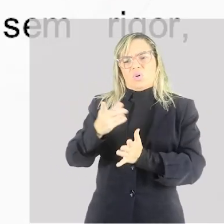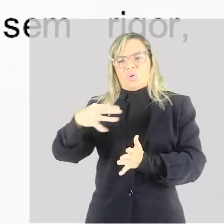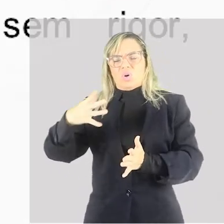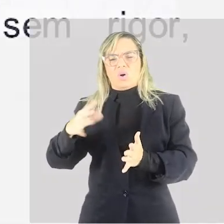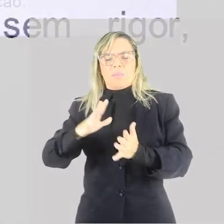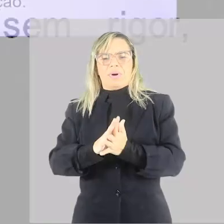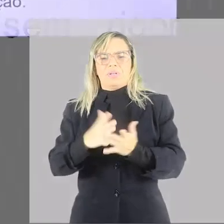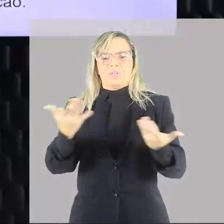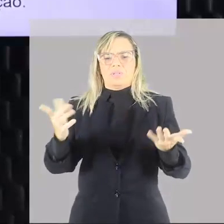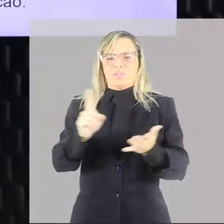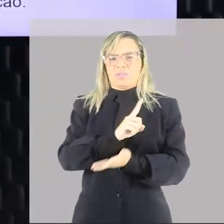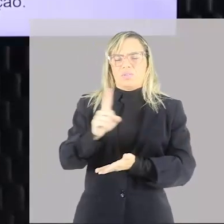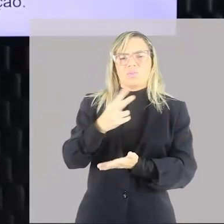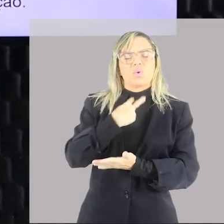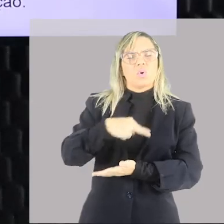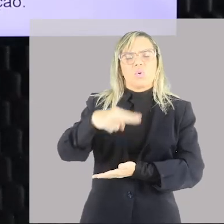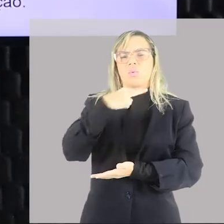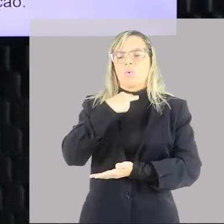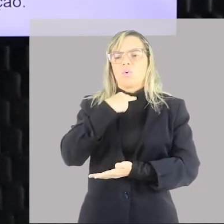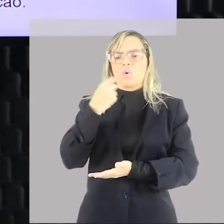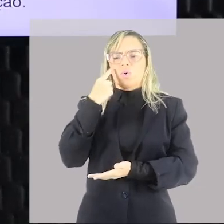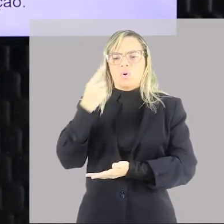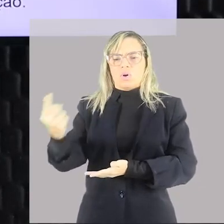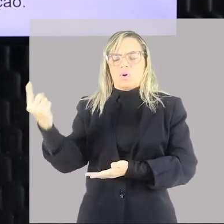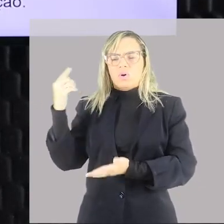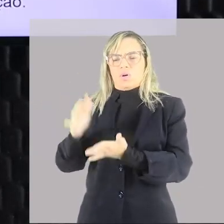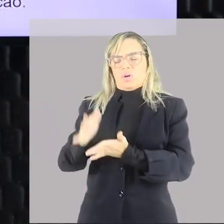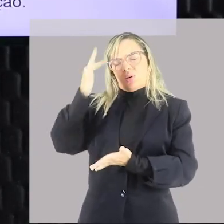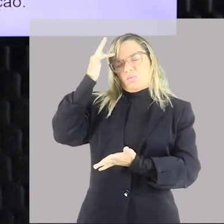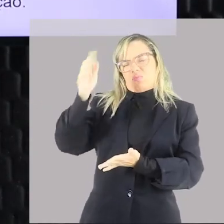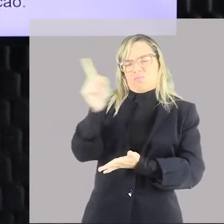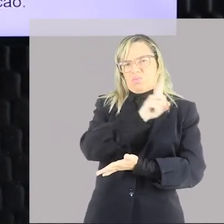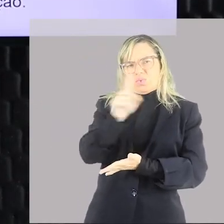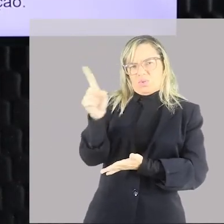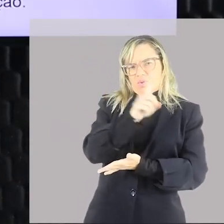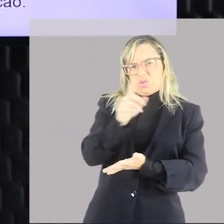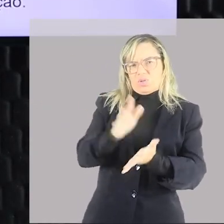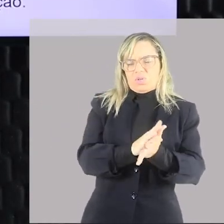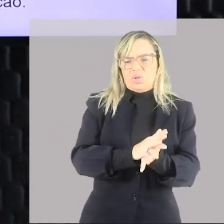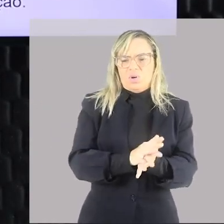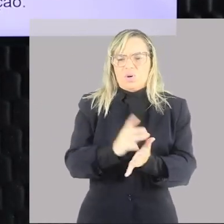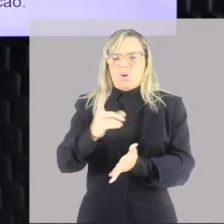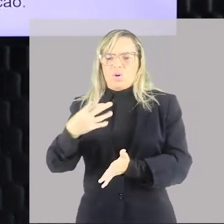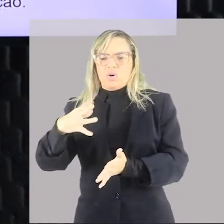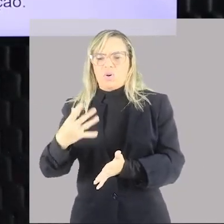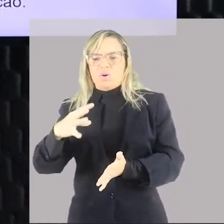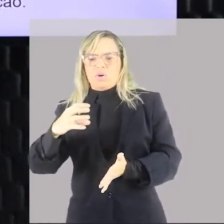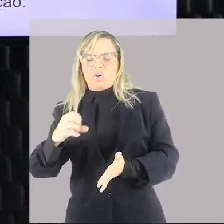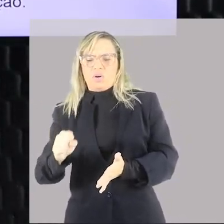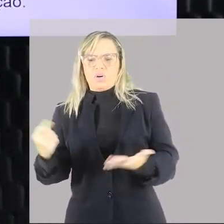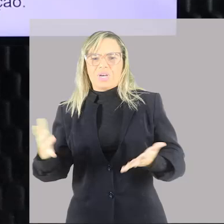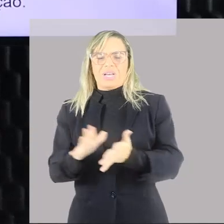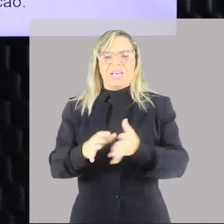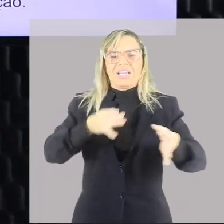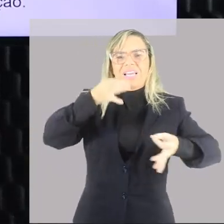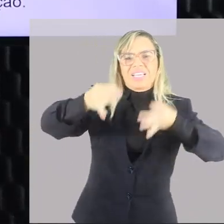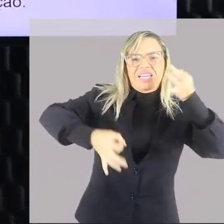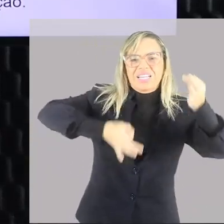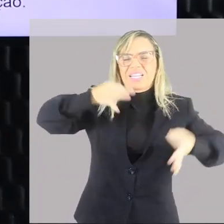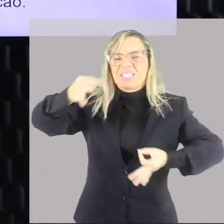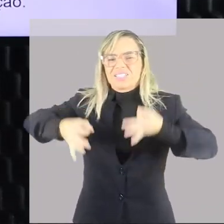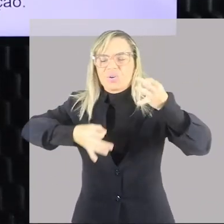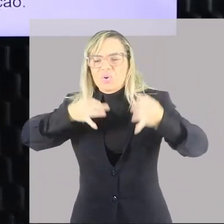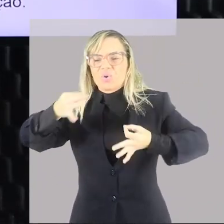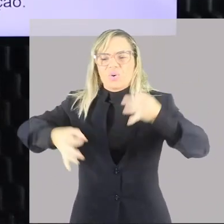amores, meus alunos, meus queridos, minhas queridas. Filosofia não trabalha de forma dogmática, porque a filosofia ela é crítica.